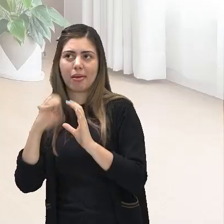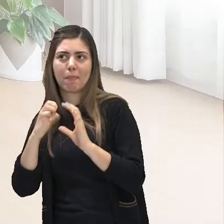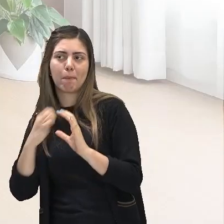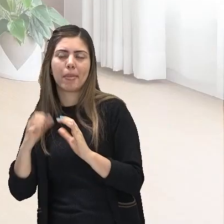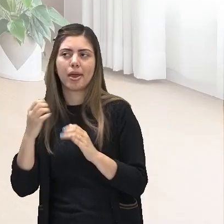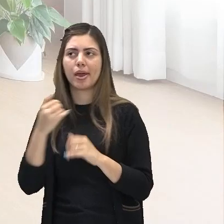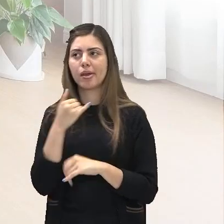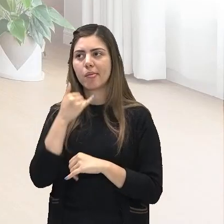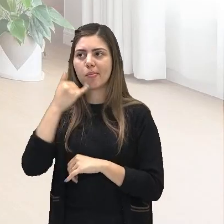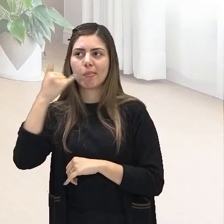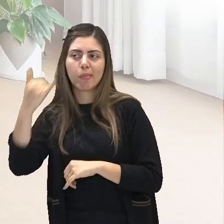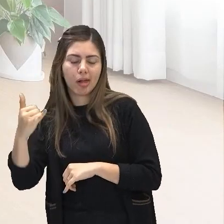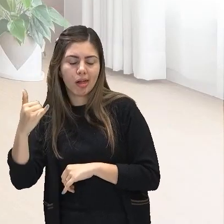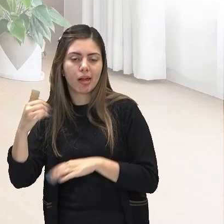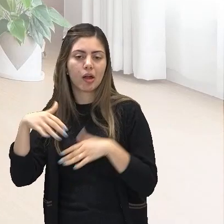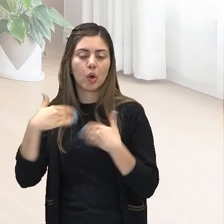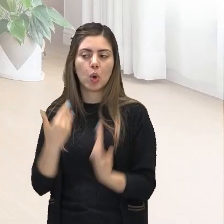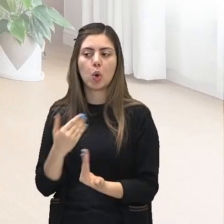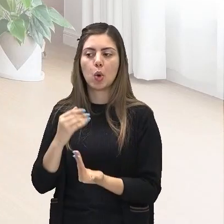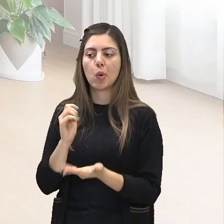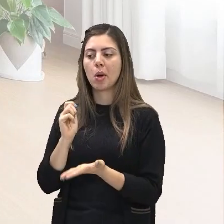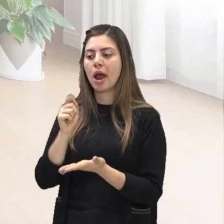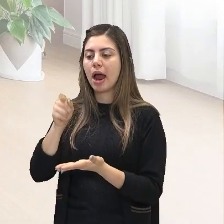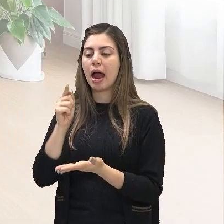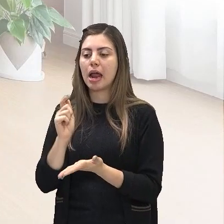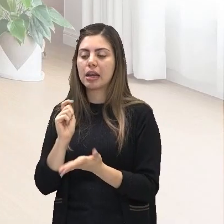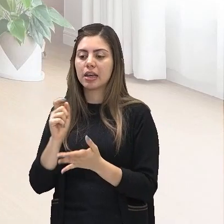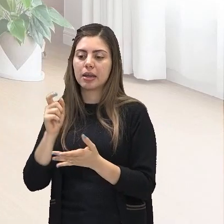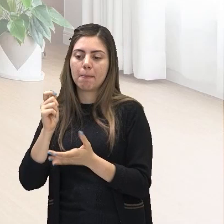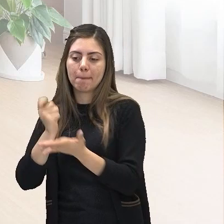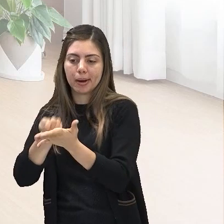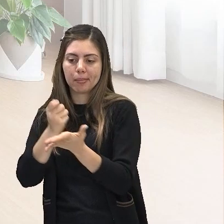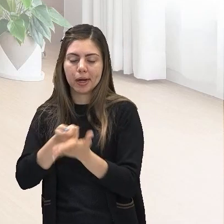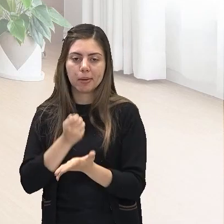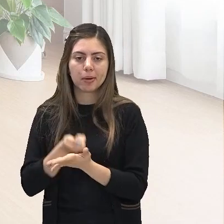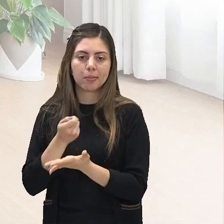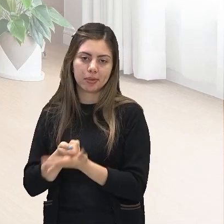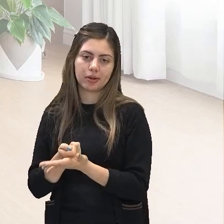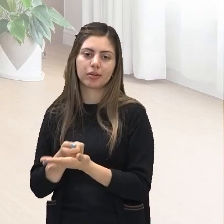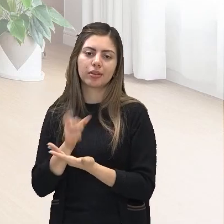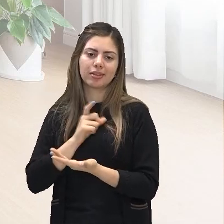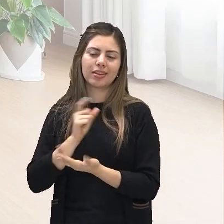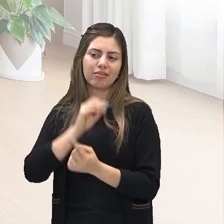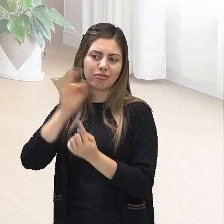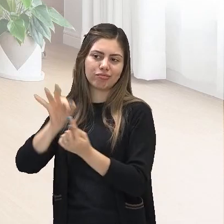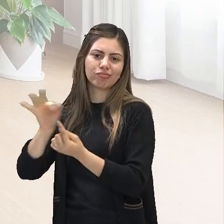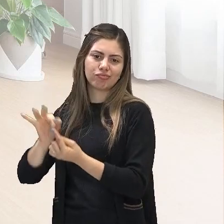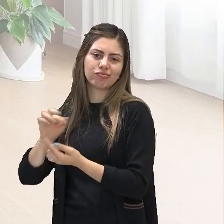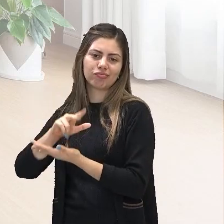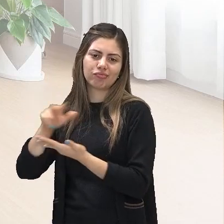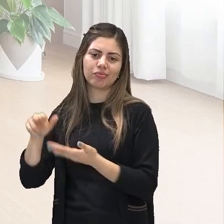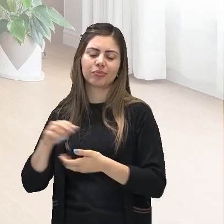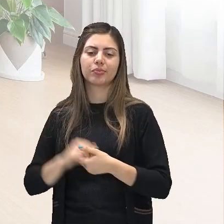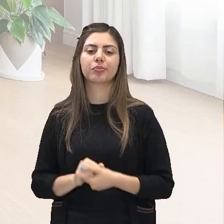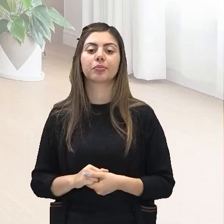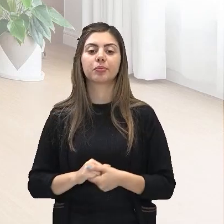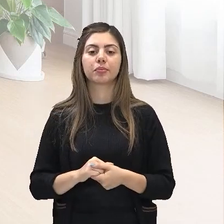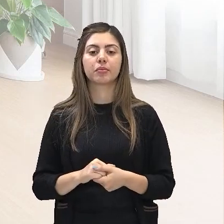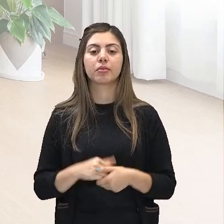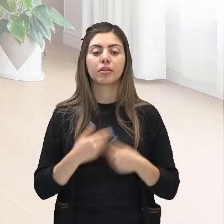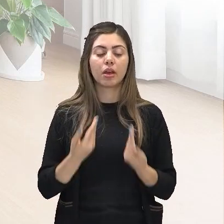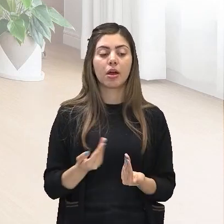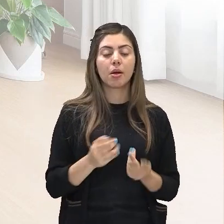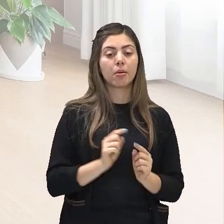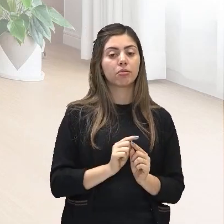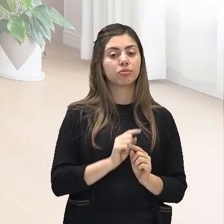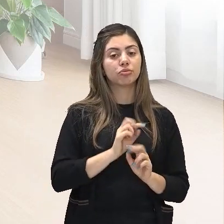com alguém, pagar uma conta. Então, o equipamento ali é eletrônico, tem mais funções ali como a gente pode observar. No caso de um equipamento